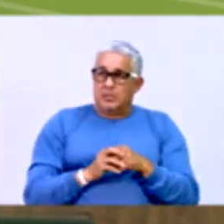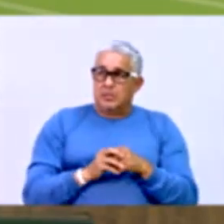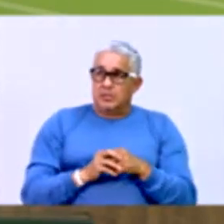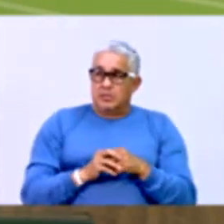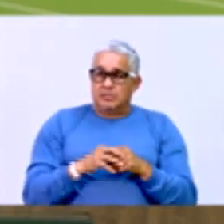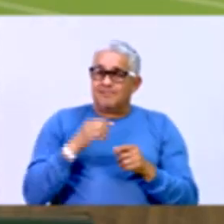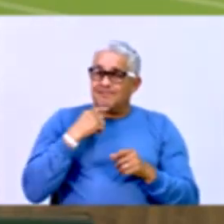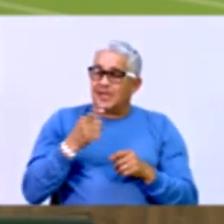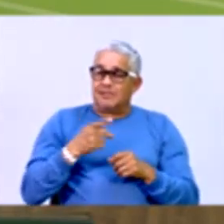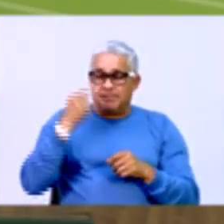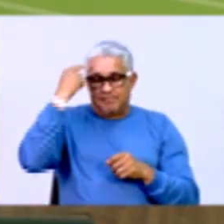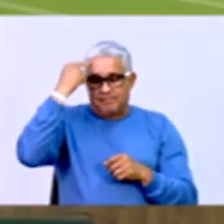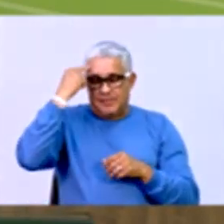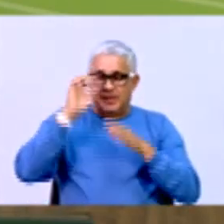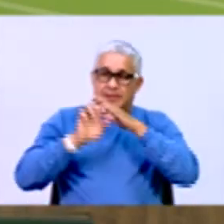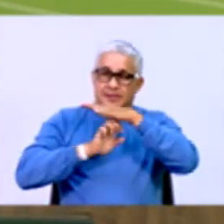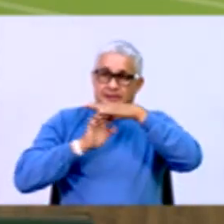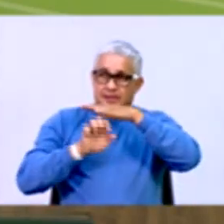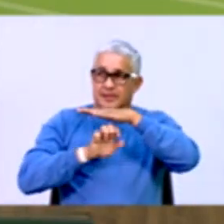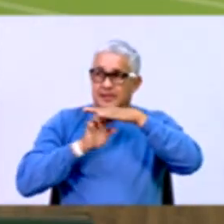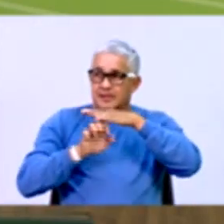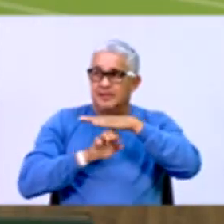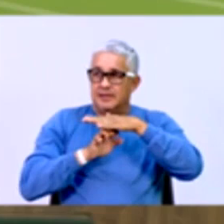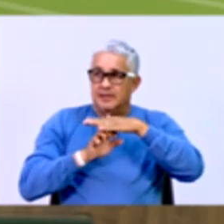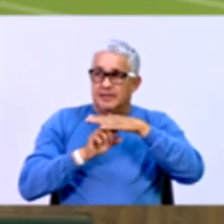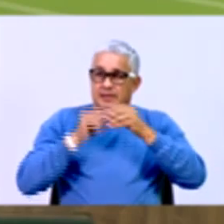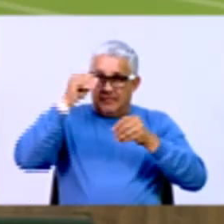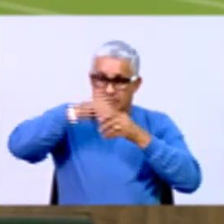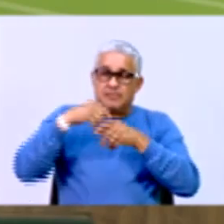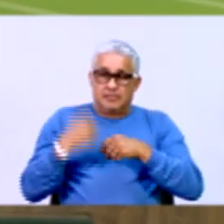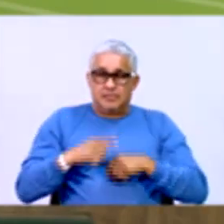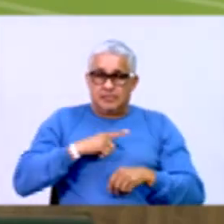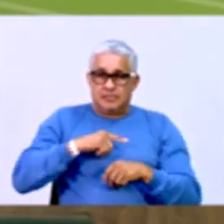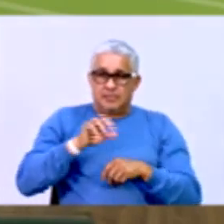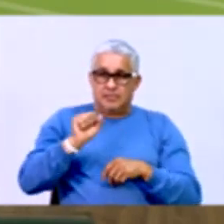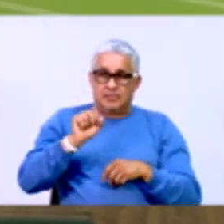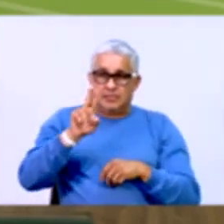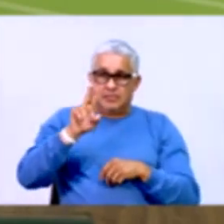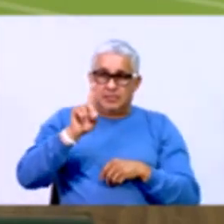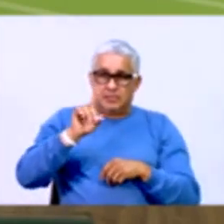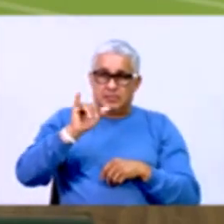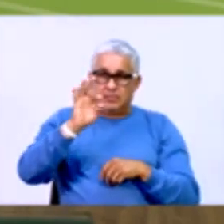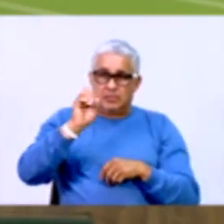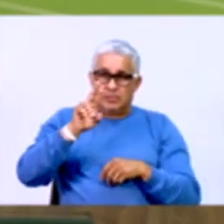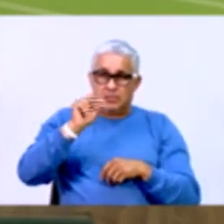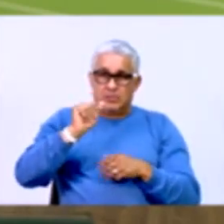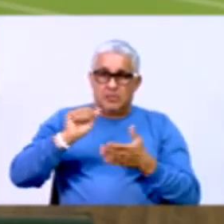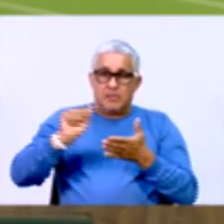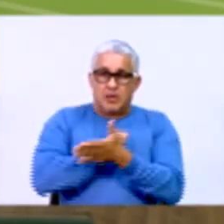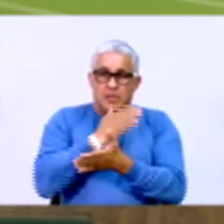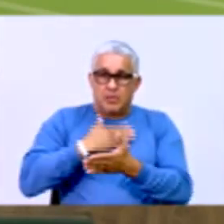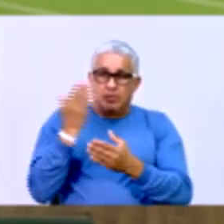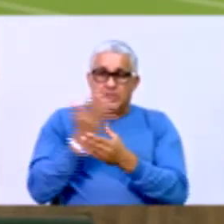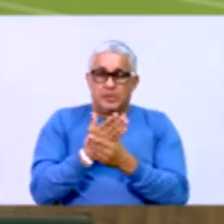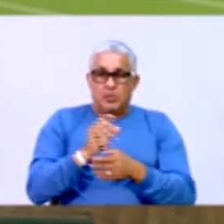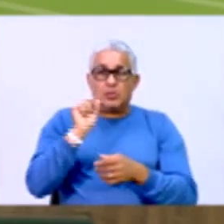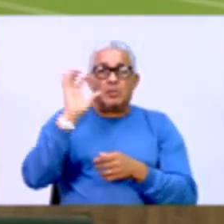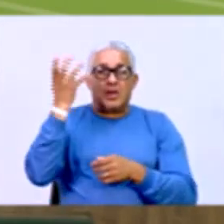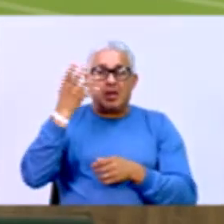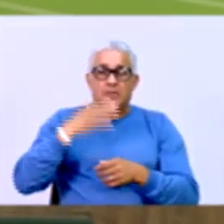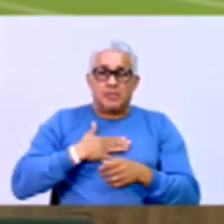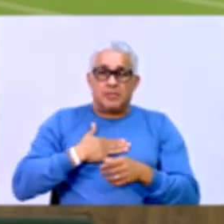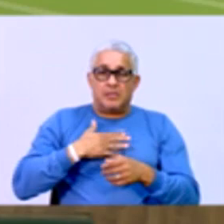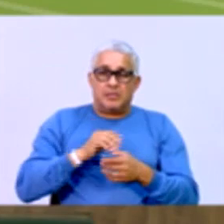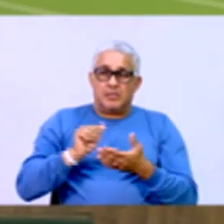tem como você pensar numa empresa, gente, sem auditoria. Quem apagou meu arquivo? O que aconteceu com o meu